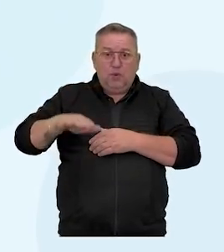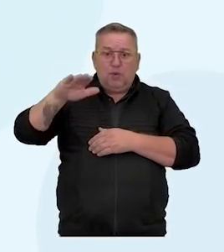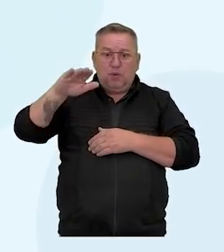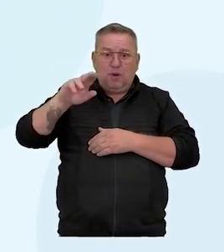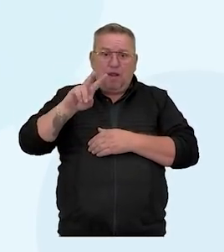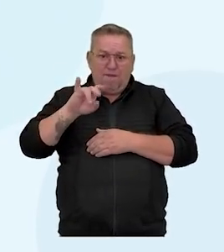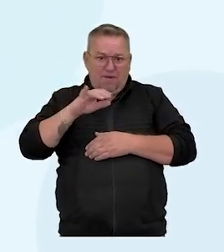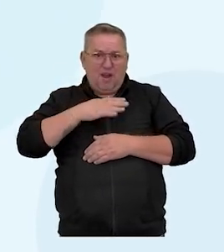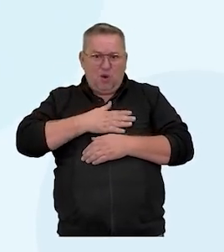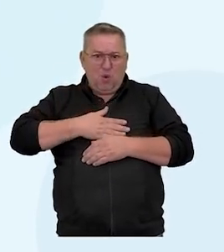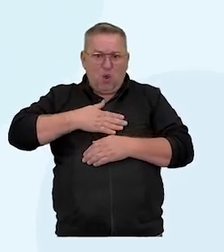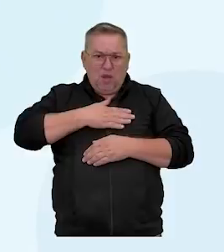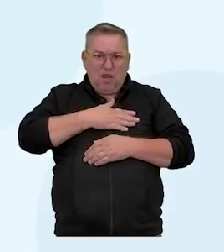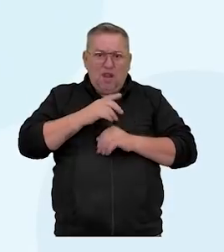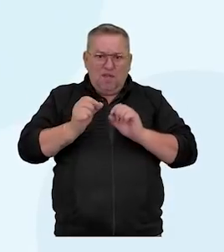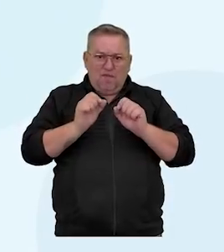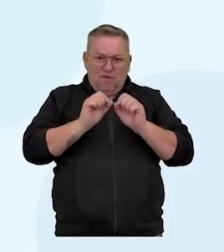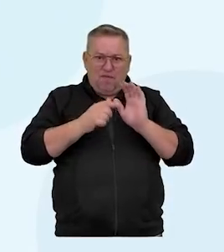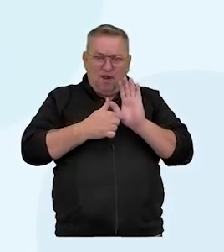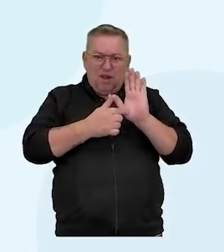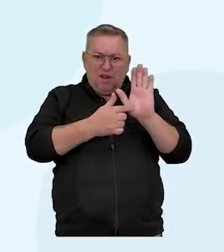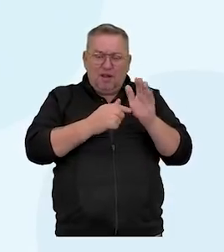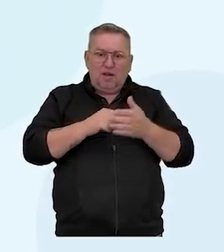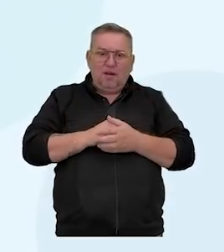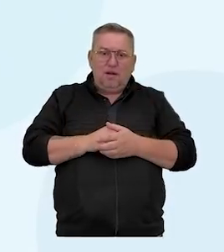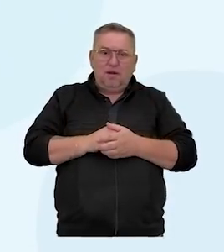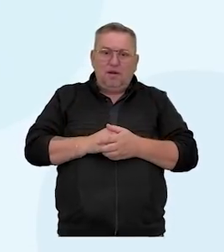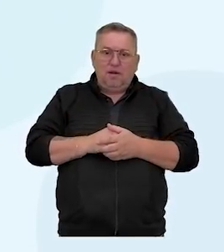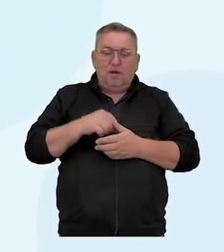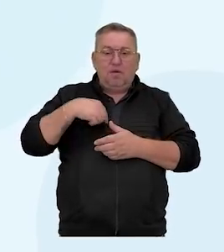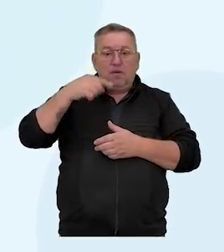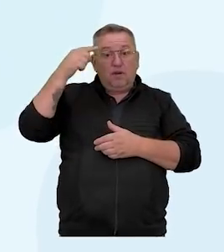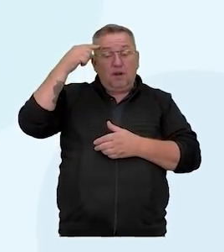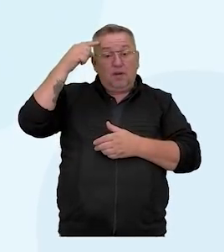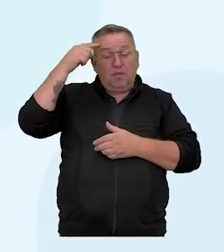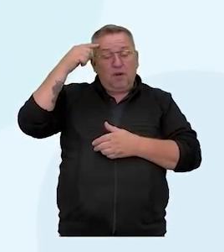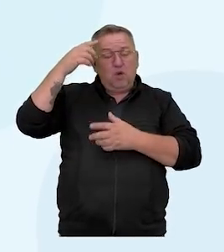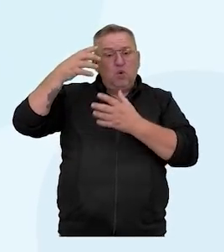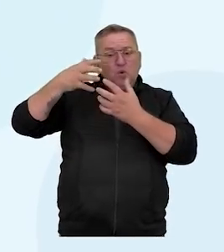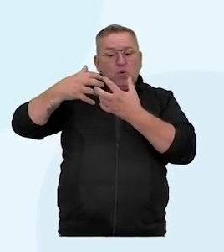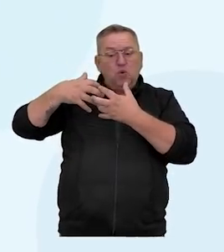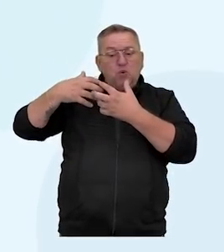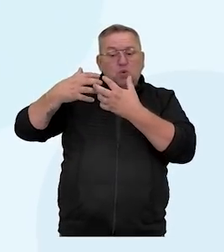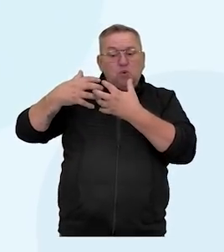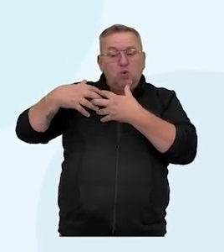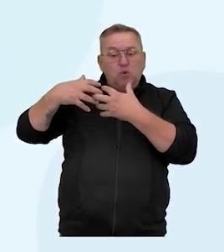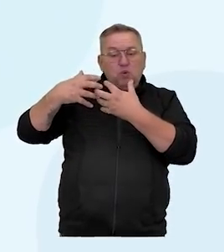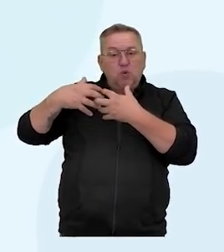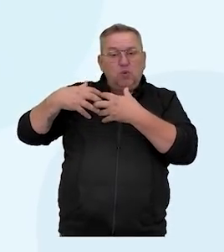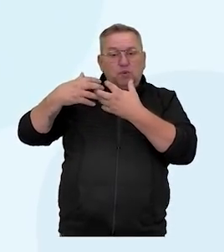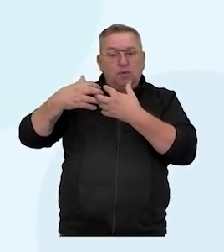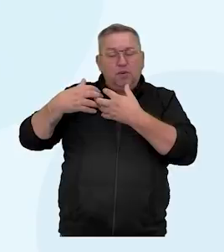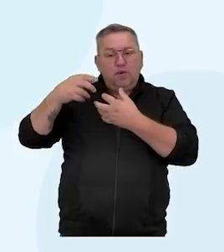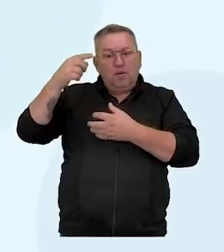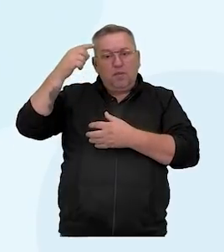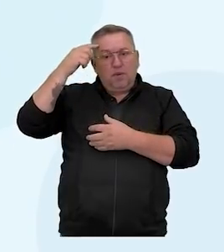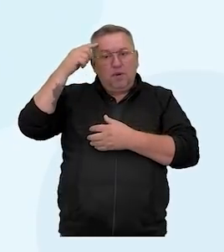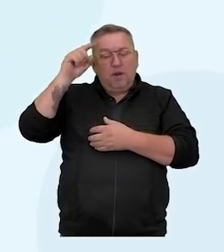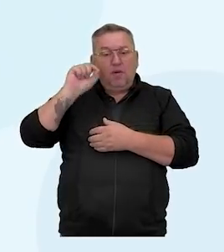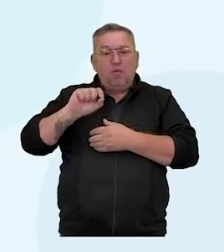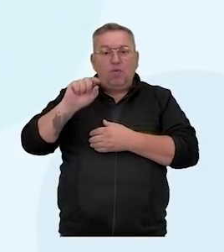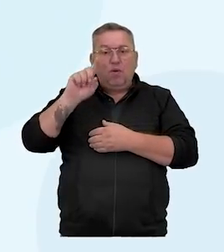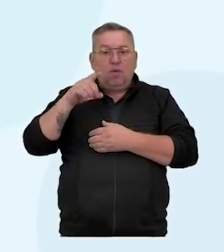vai gostar da exposição que foi feita a ela? Então, assim, os pais têm que refletir um pouco, né, a respeito do